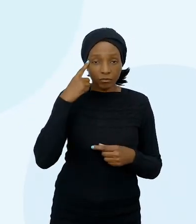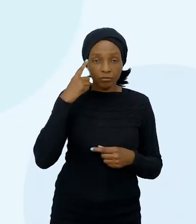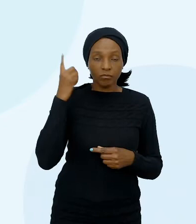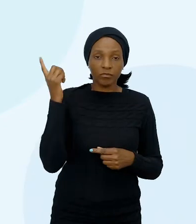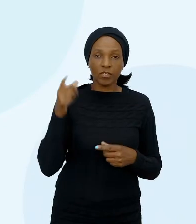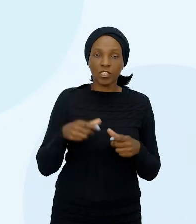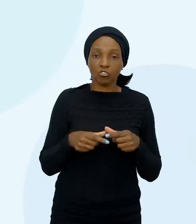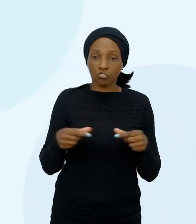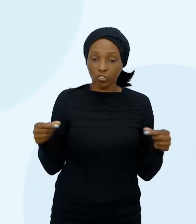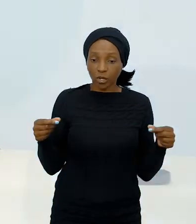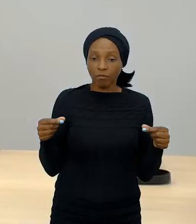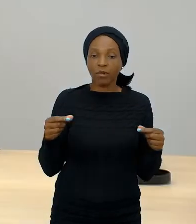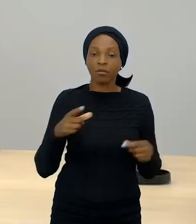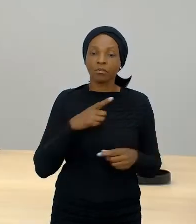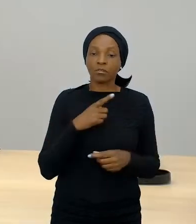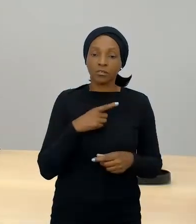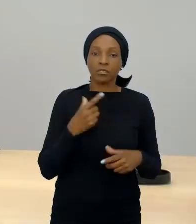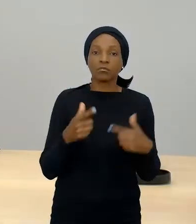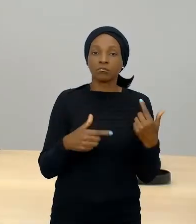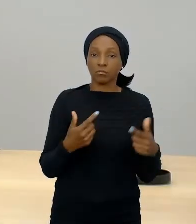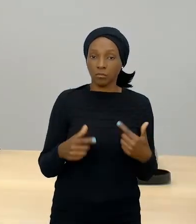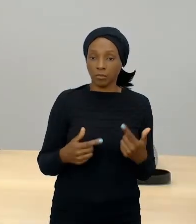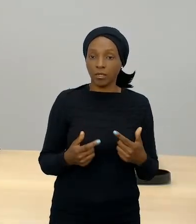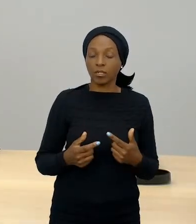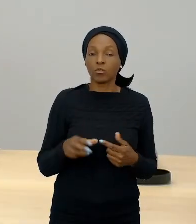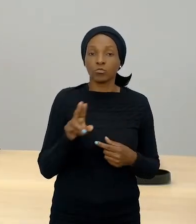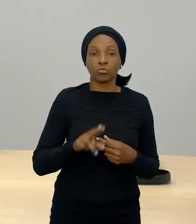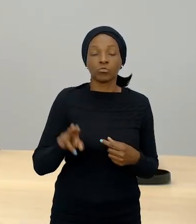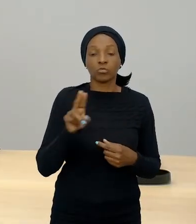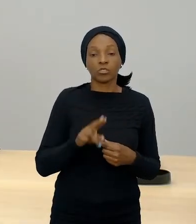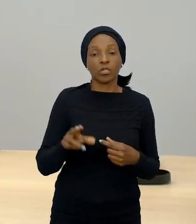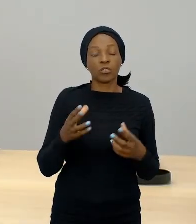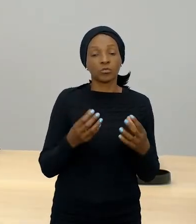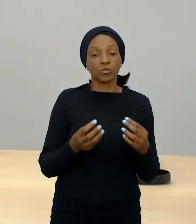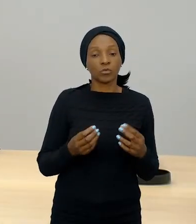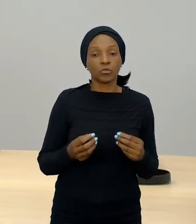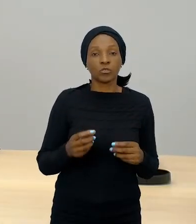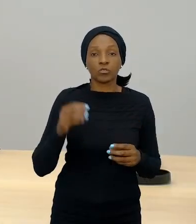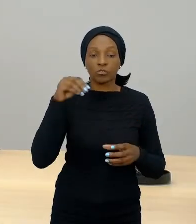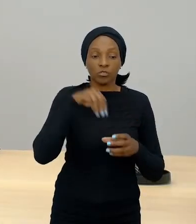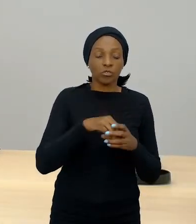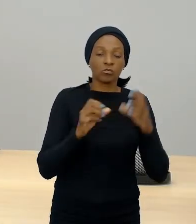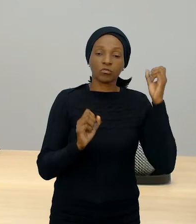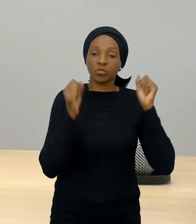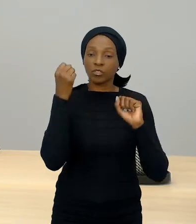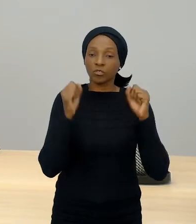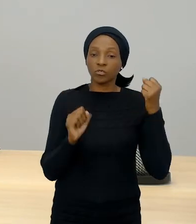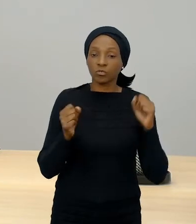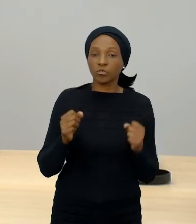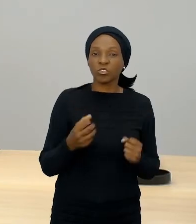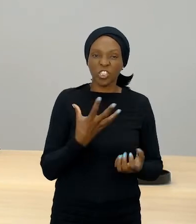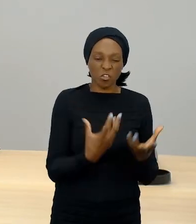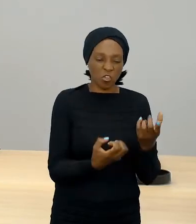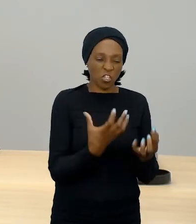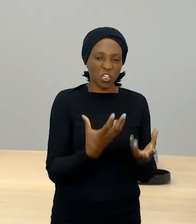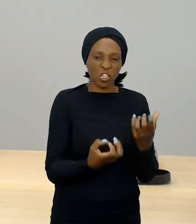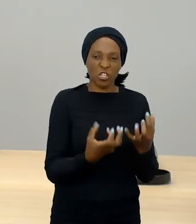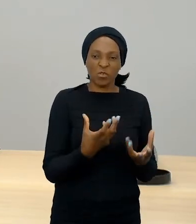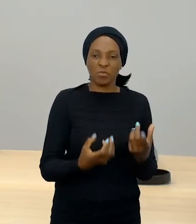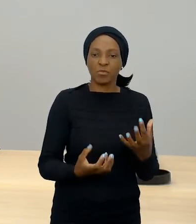né, com a reciclagem ali dos seus resíduos que são utilizados na indústria, é incinerado e